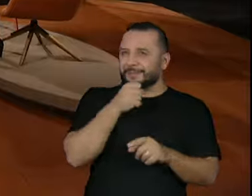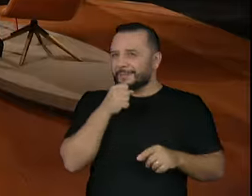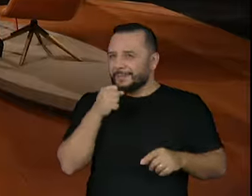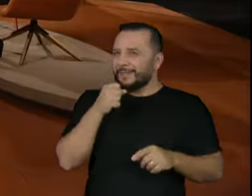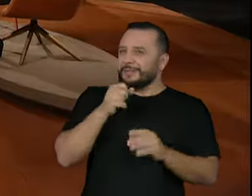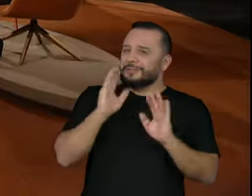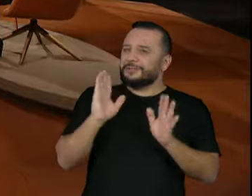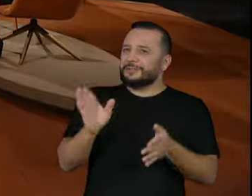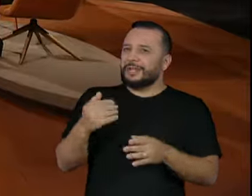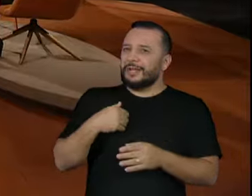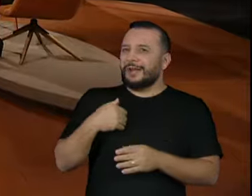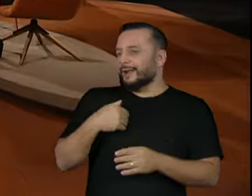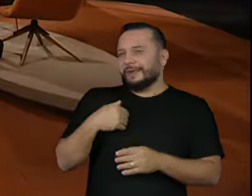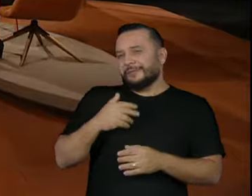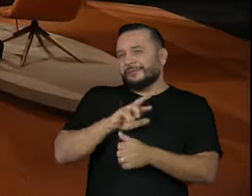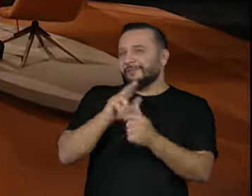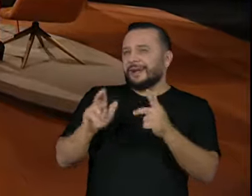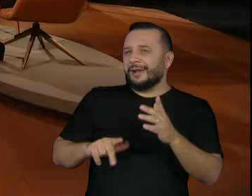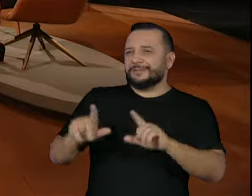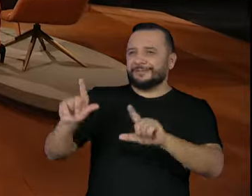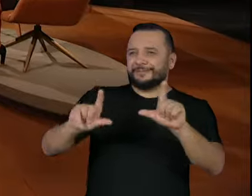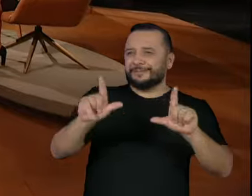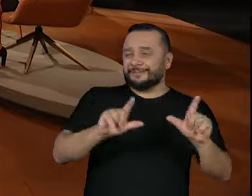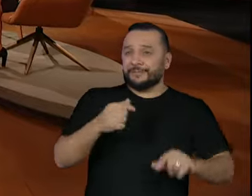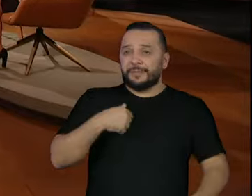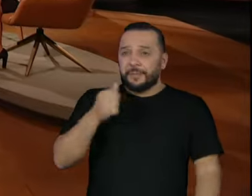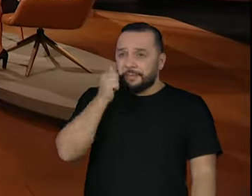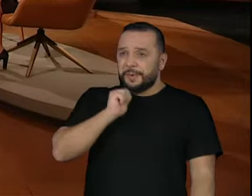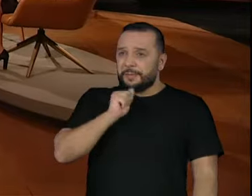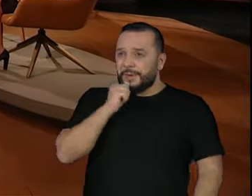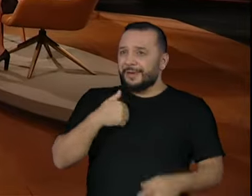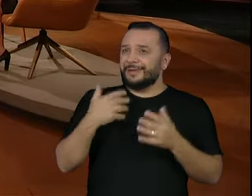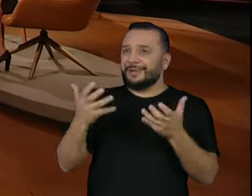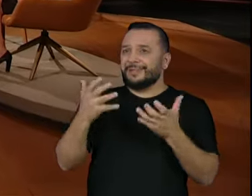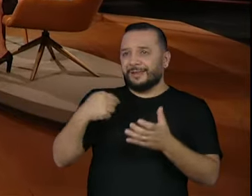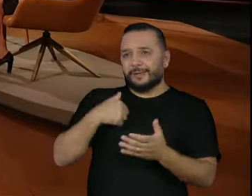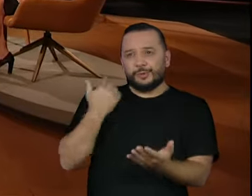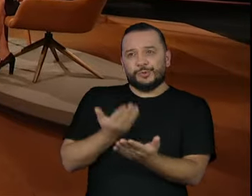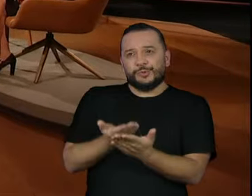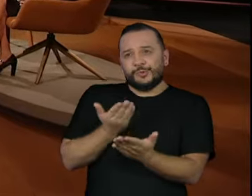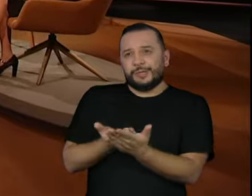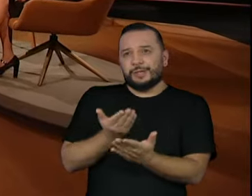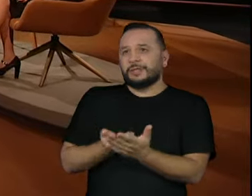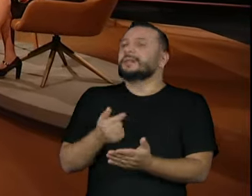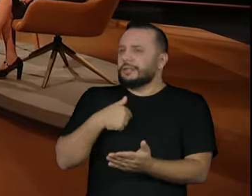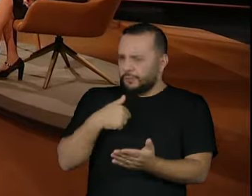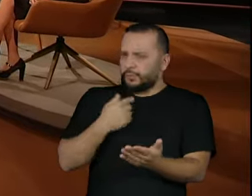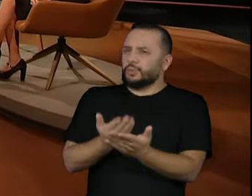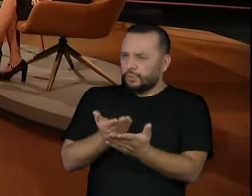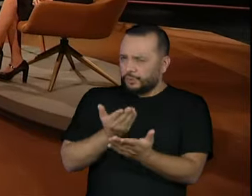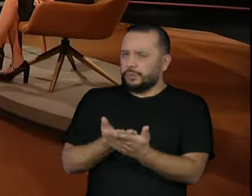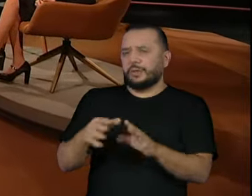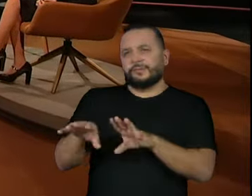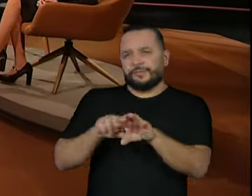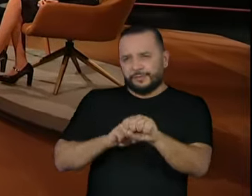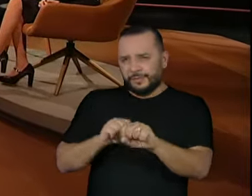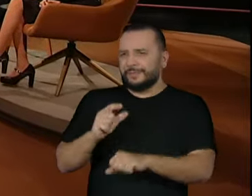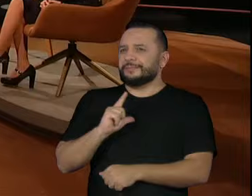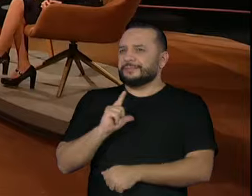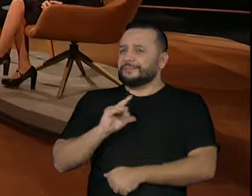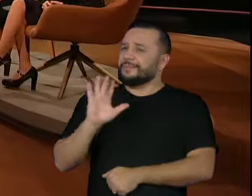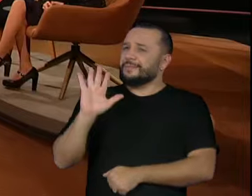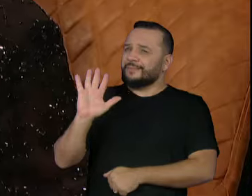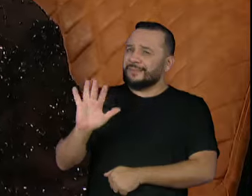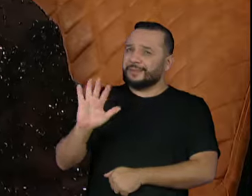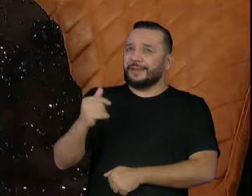Carbono. E a minha mãe só queria que eu estudasse. Eu estudei, claro, me formei, mas eu